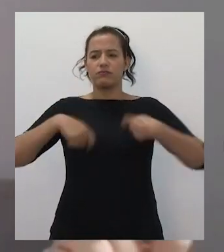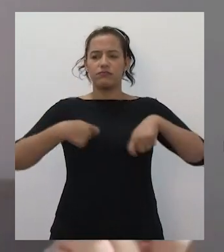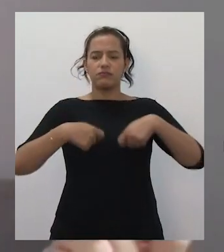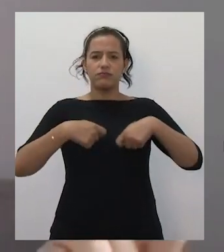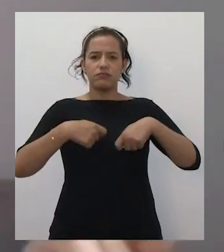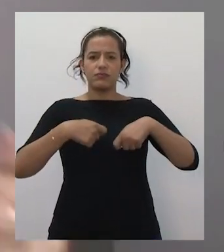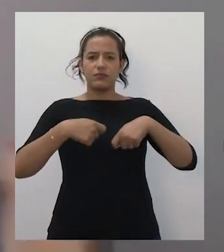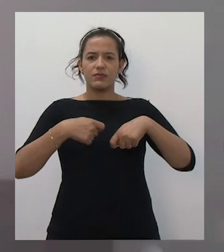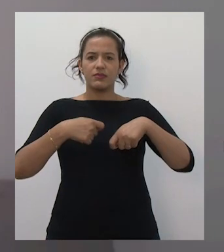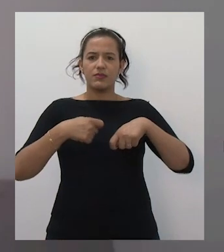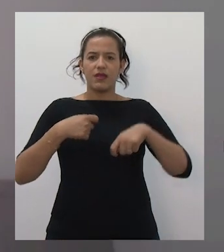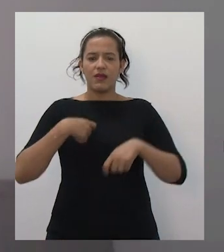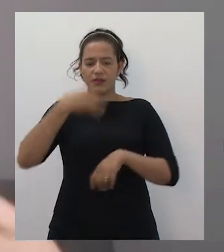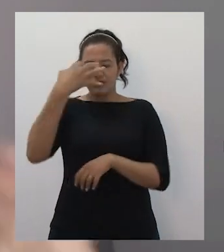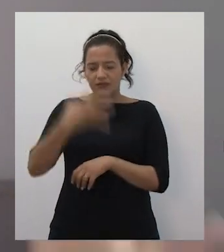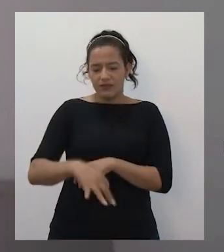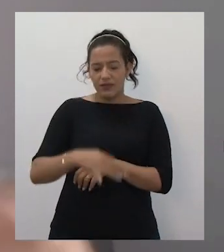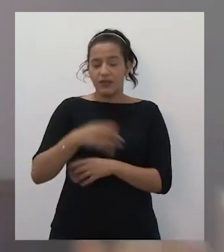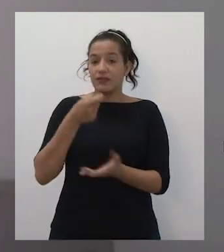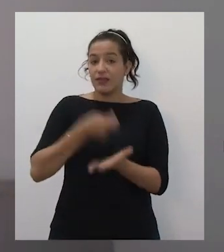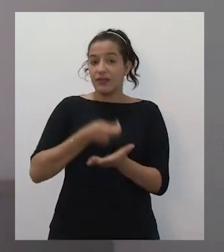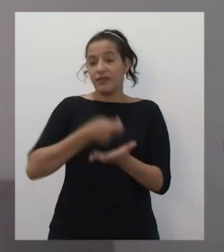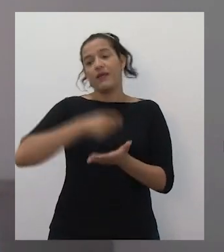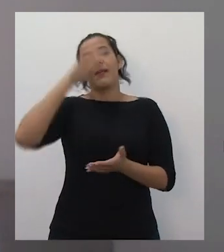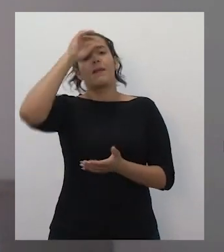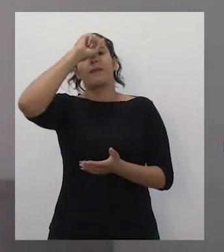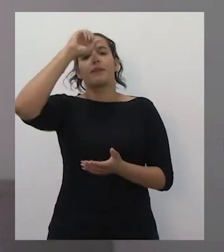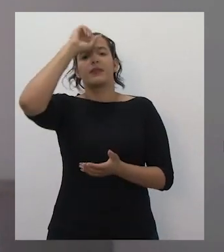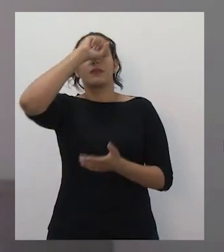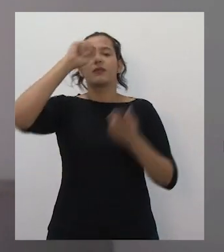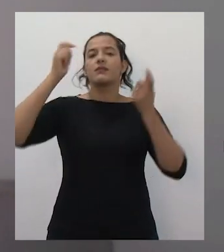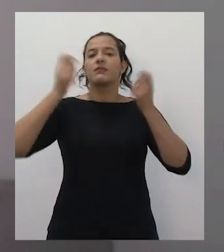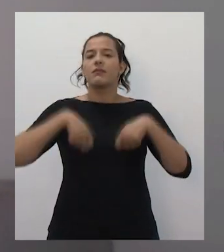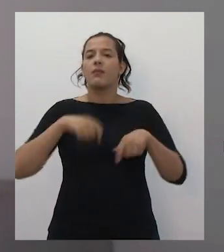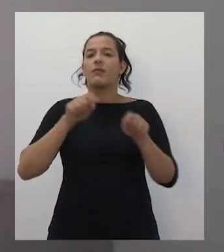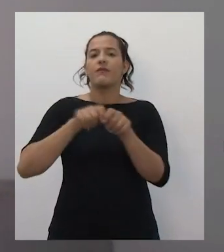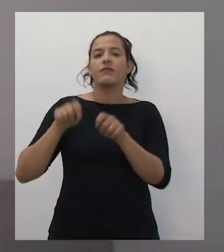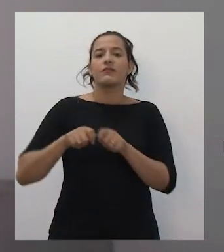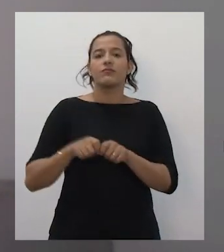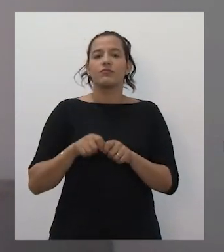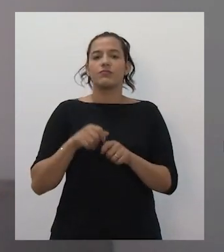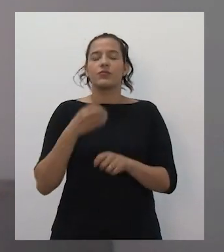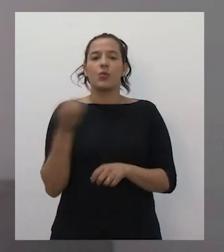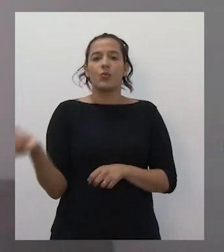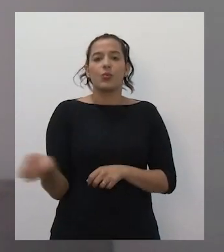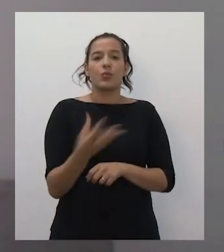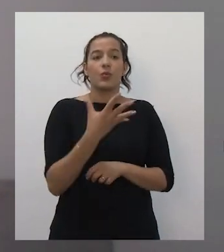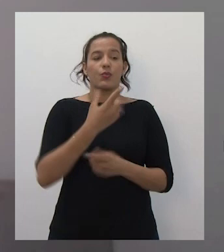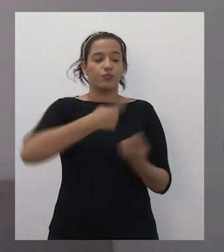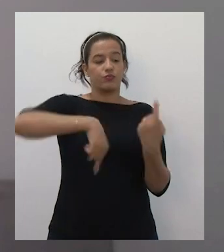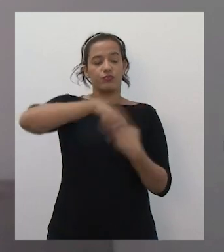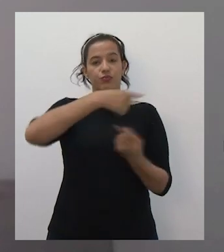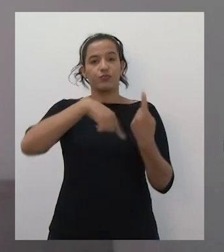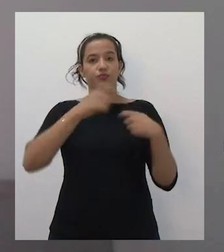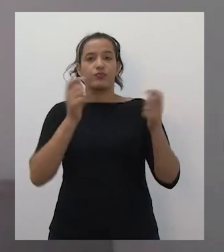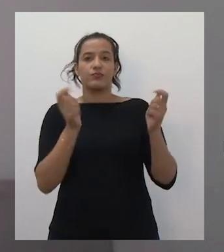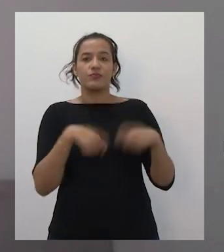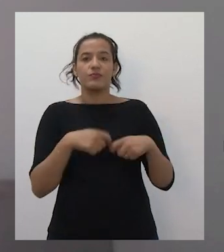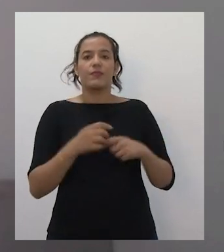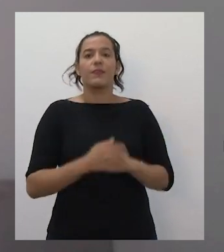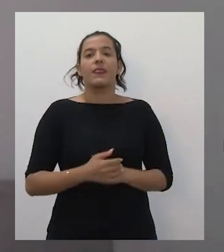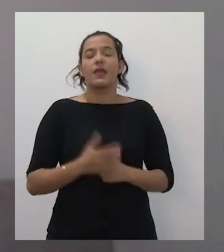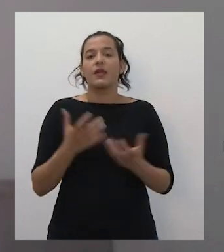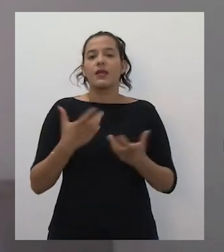tem que ser persistente, aprender que a gente pode fazer de novo, né? A abertura ao novo, ela está relacionada a isso, a